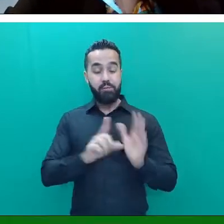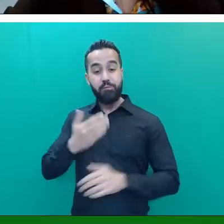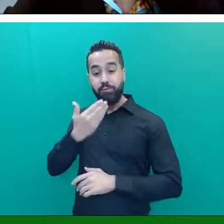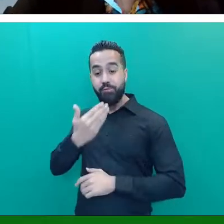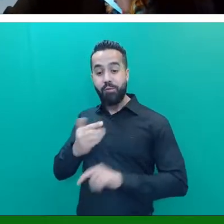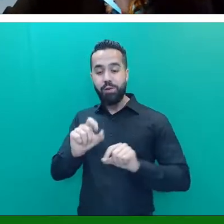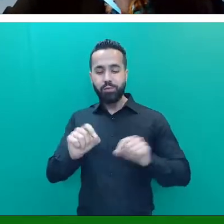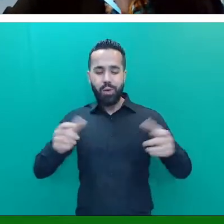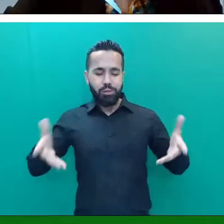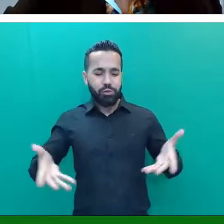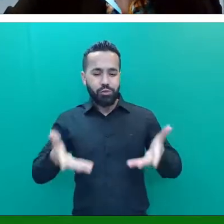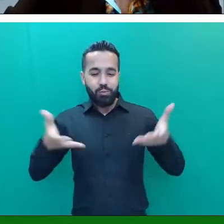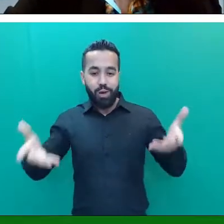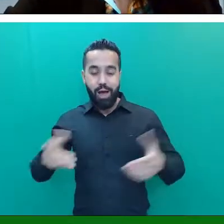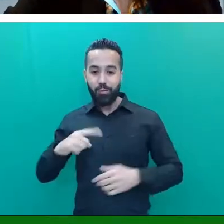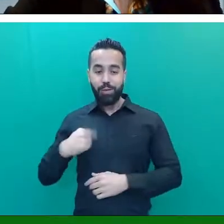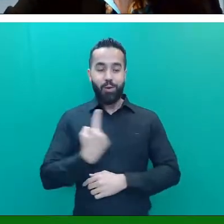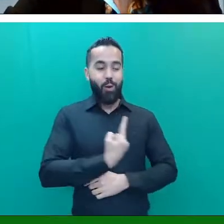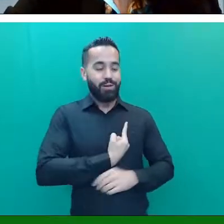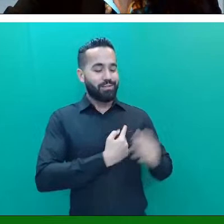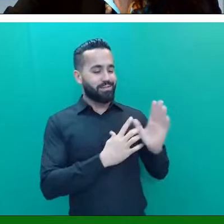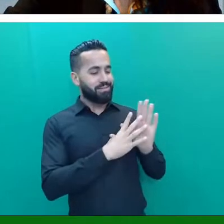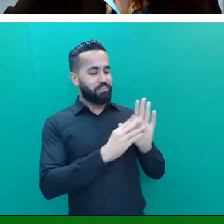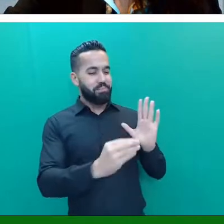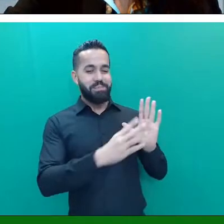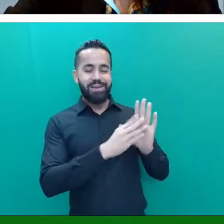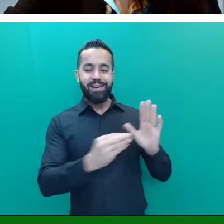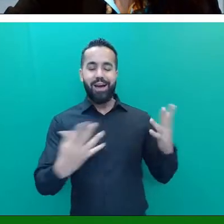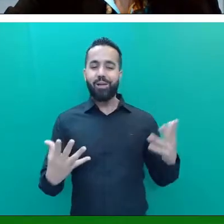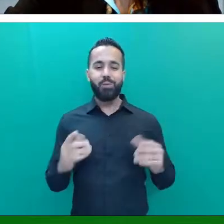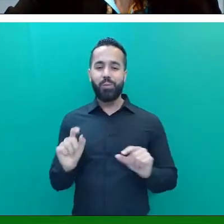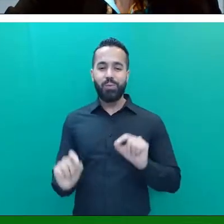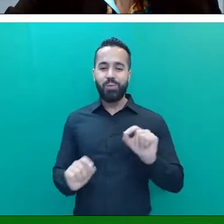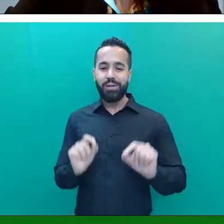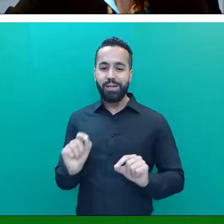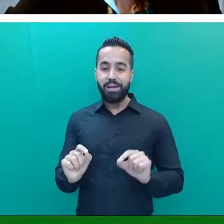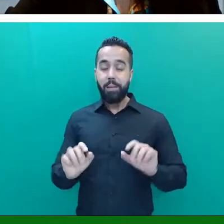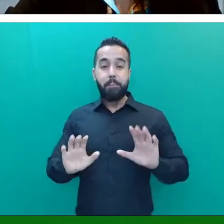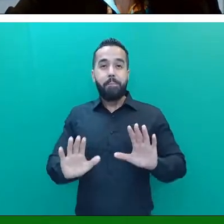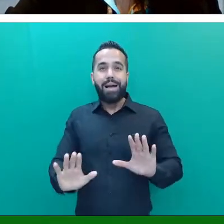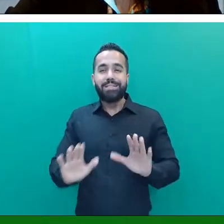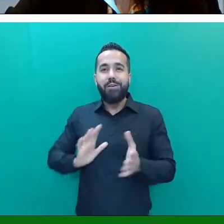que nos tem inspirado a apresentar coisas, mas, de certa maneira, não pegou.